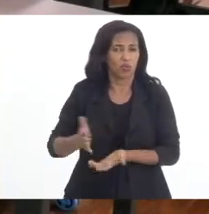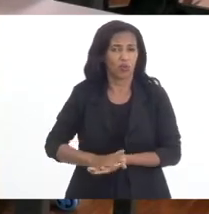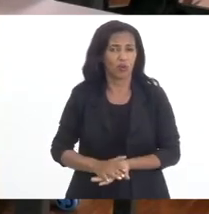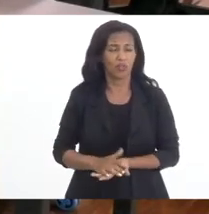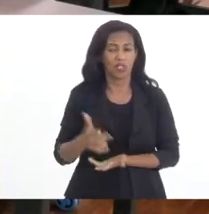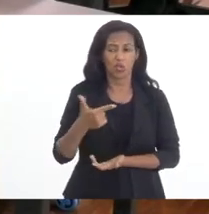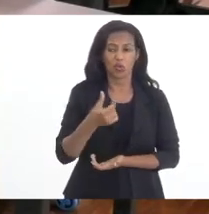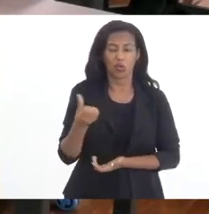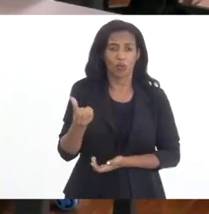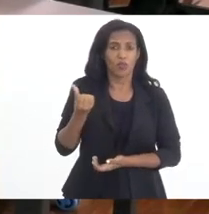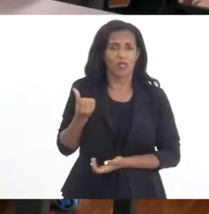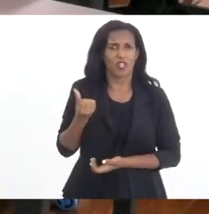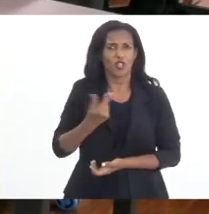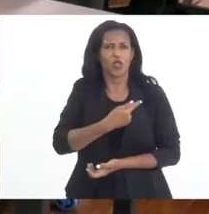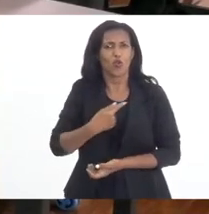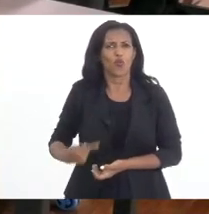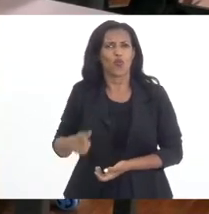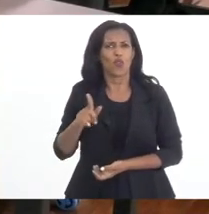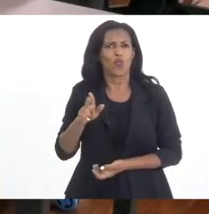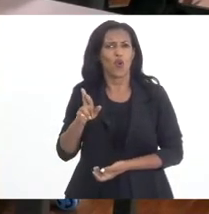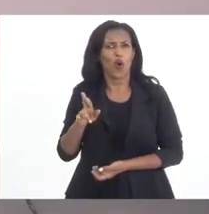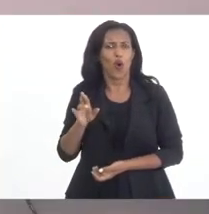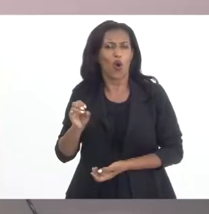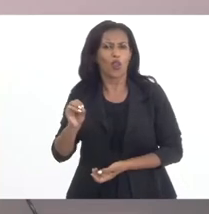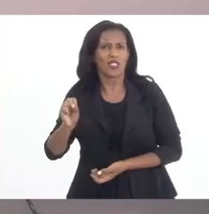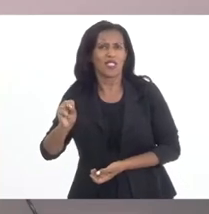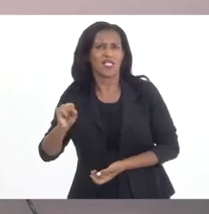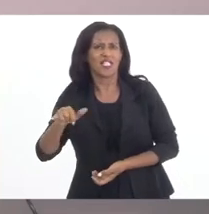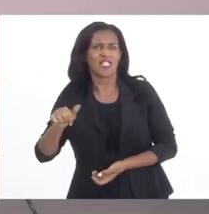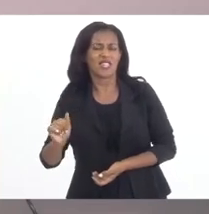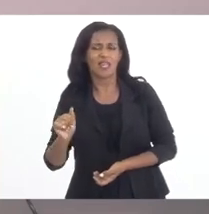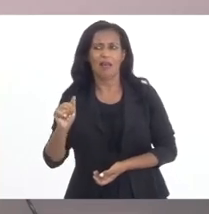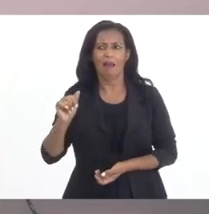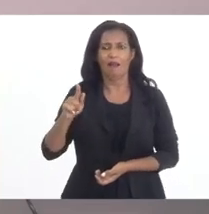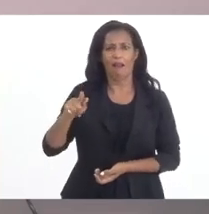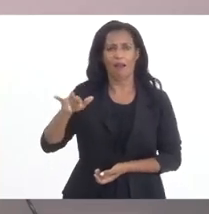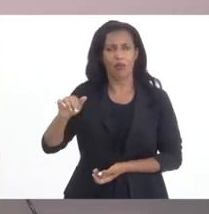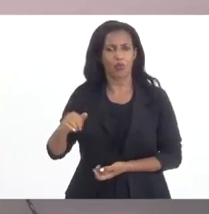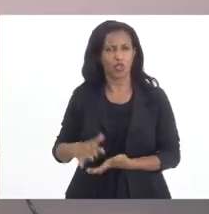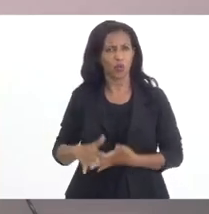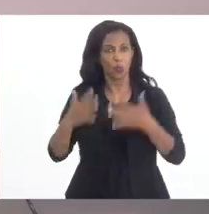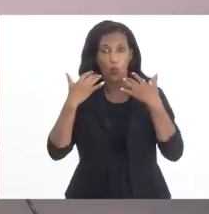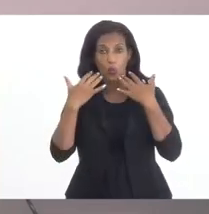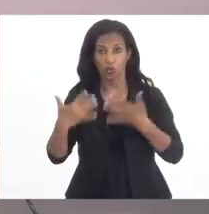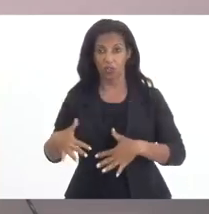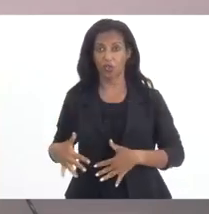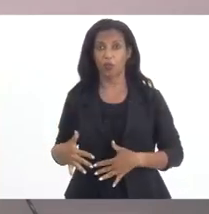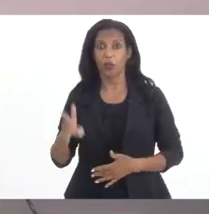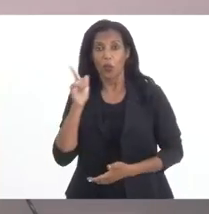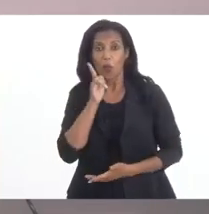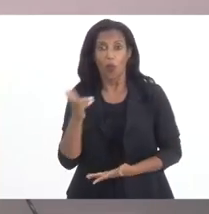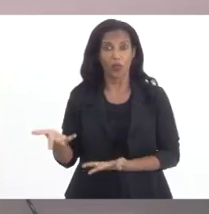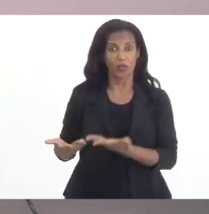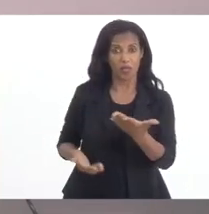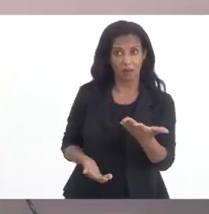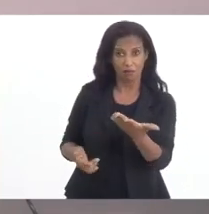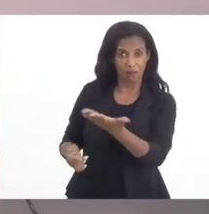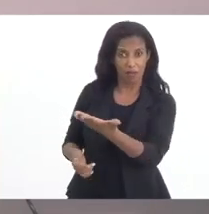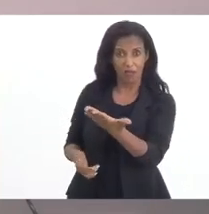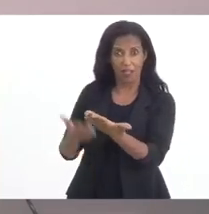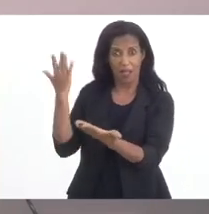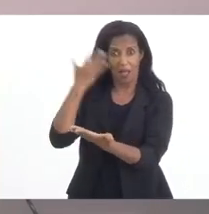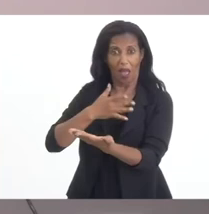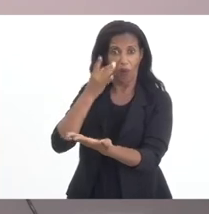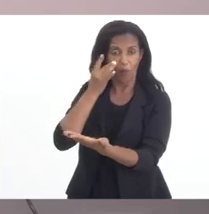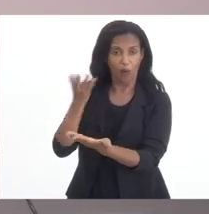lá em 2006, o governo Rosinha Cabral, Rosinha, garotinho, um desespero do caramba, consegui implementar. Está o Jax aqui, que é a prova,